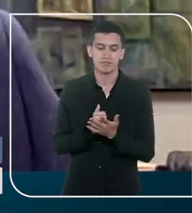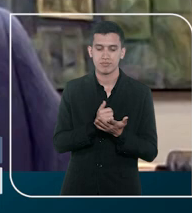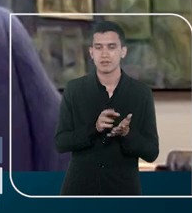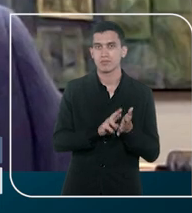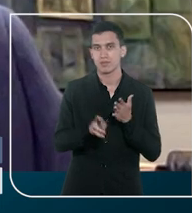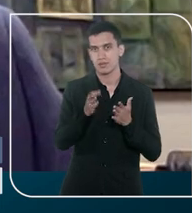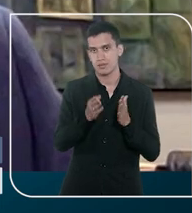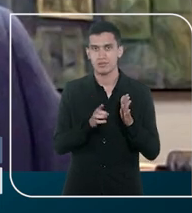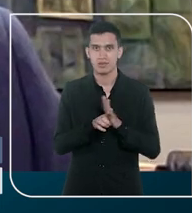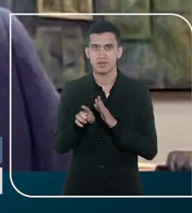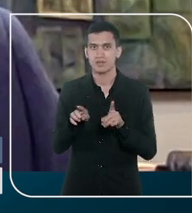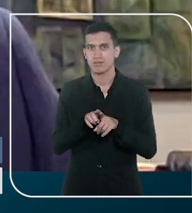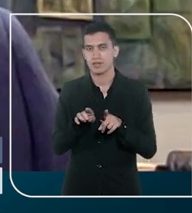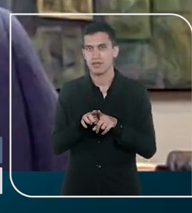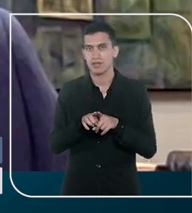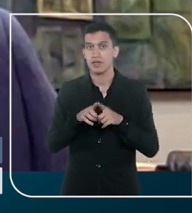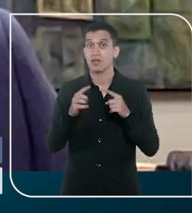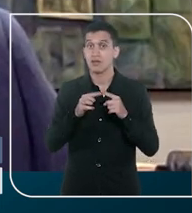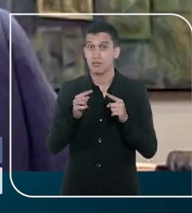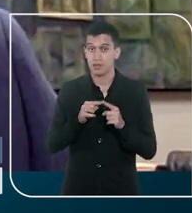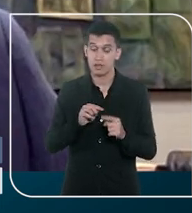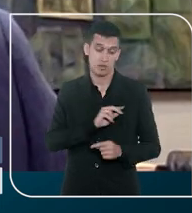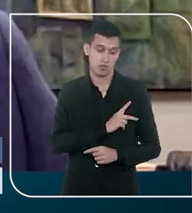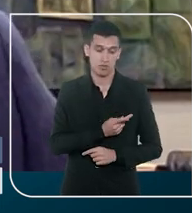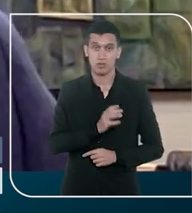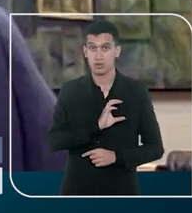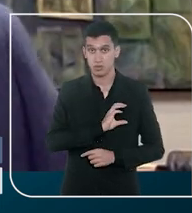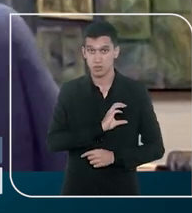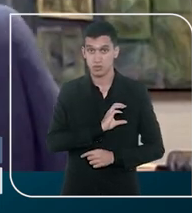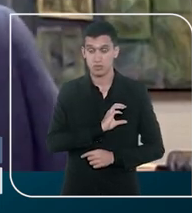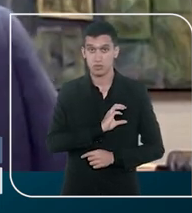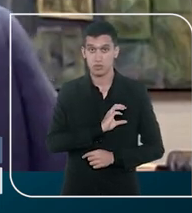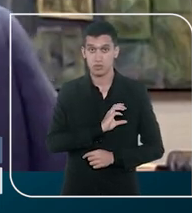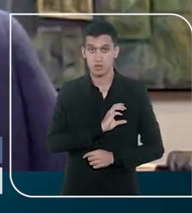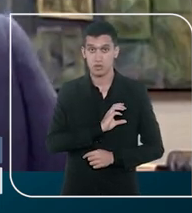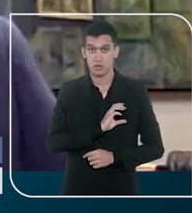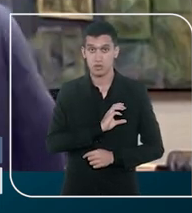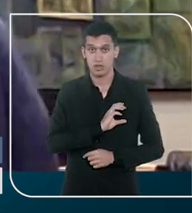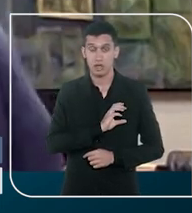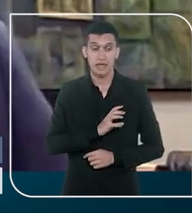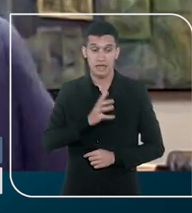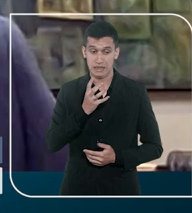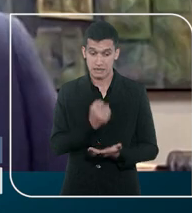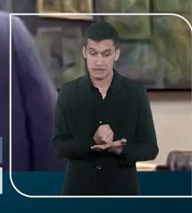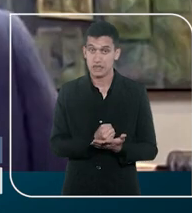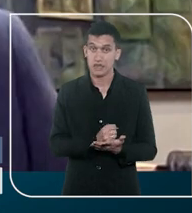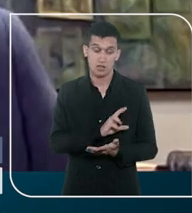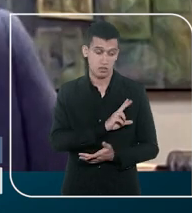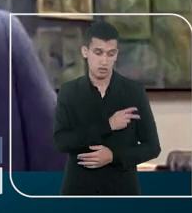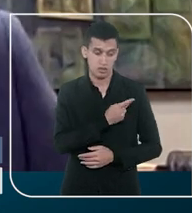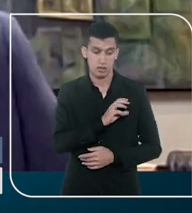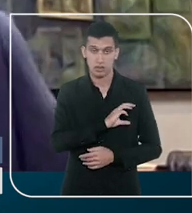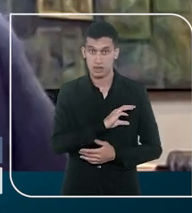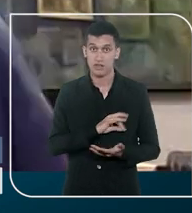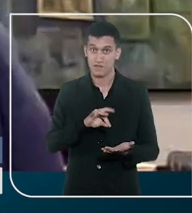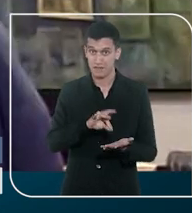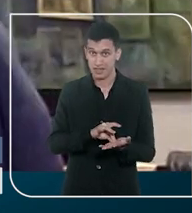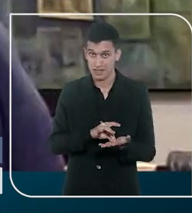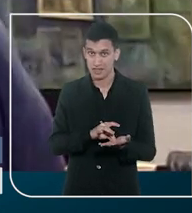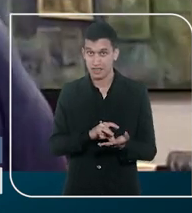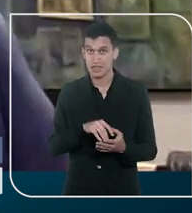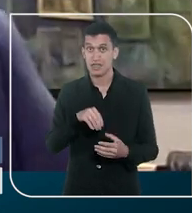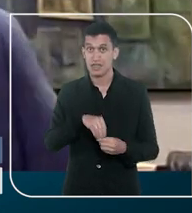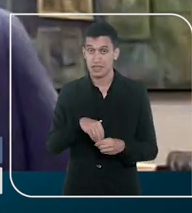né? Com relação ao habeas corpus, a concessão do habeas corpus de ofício,